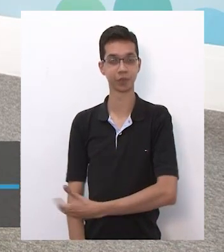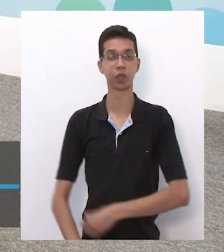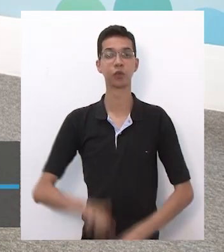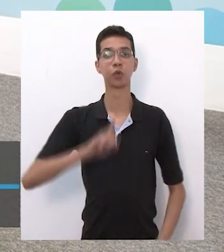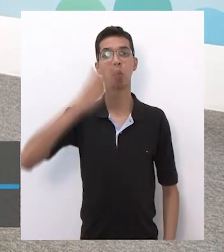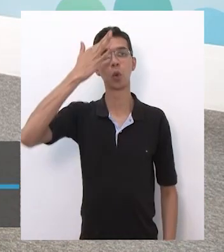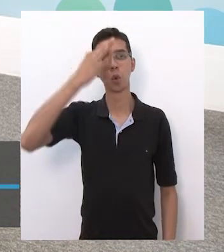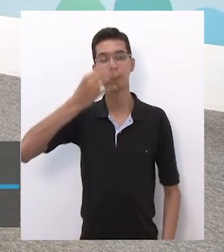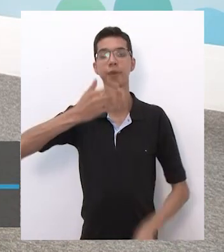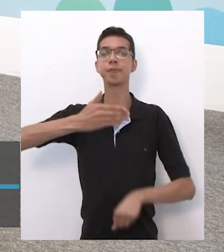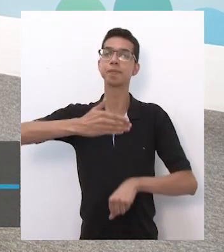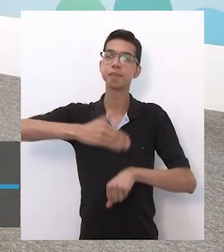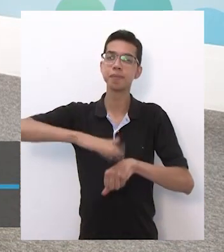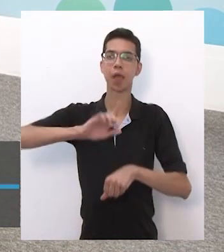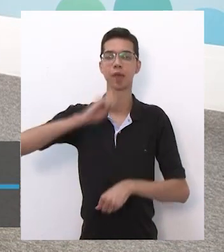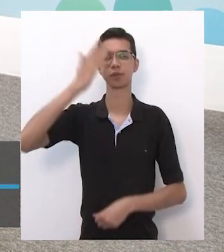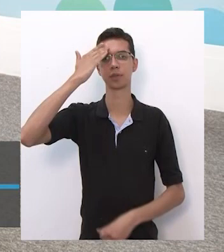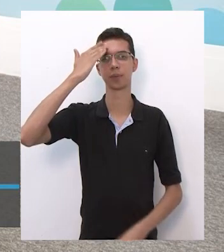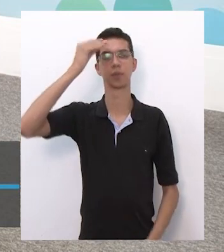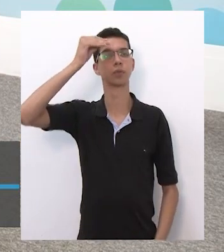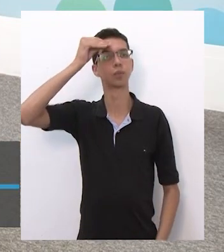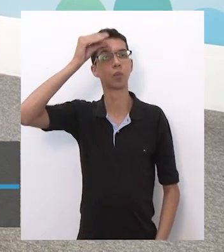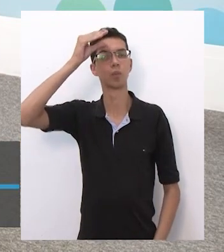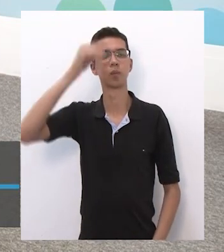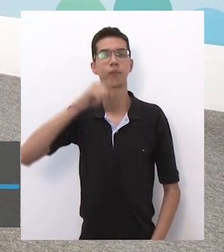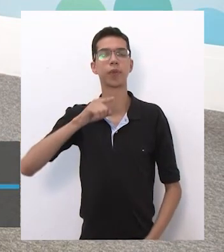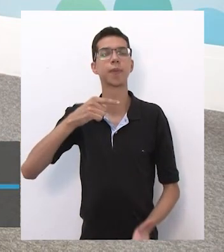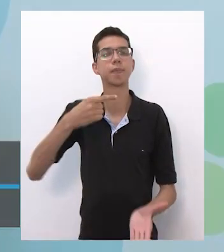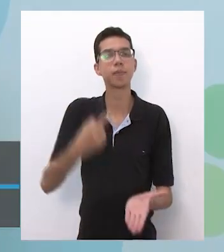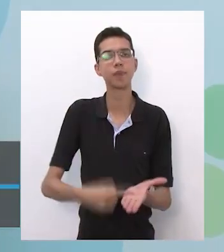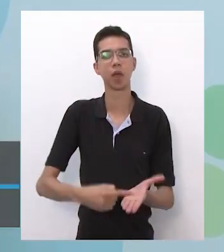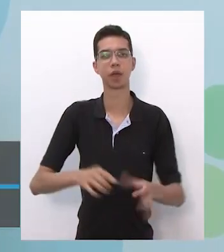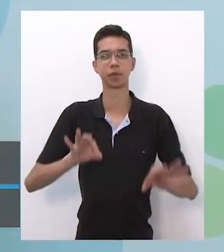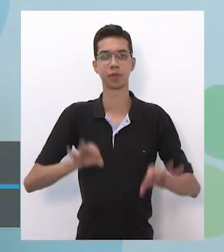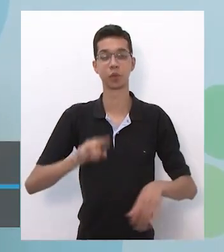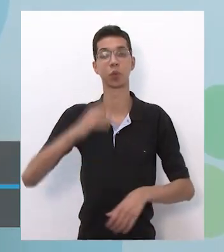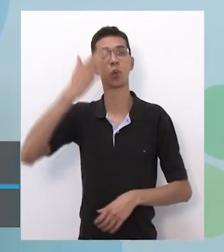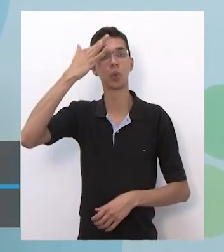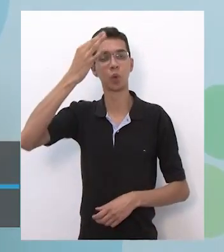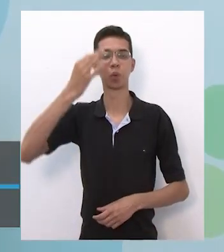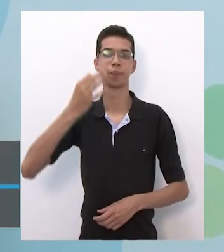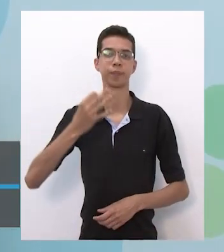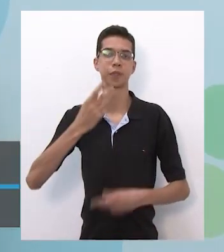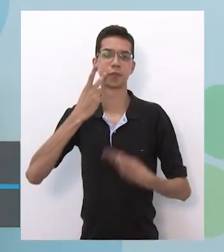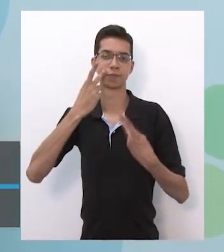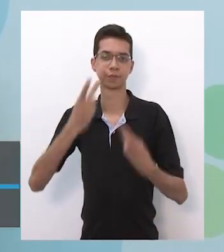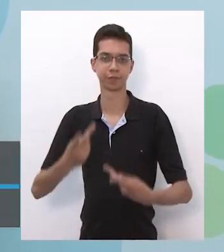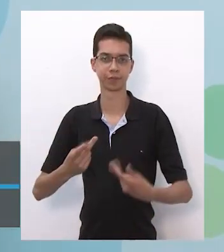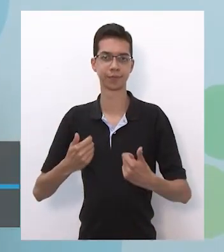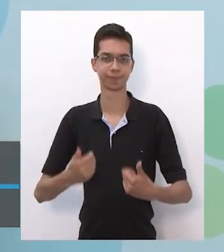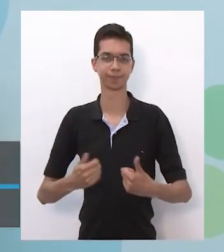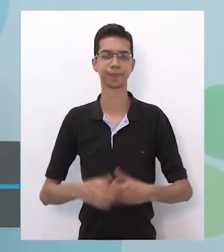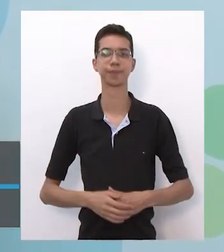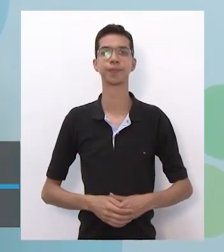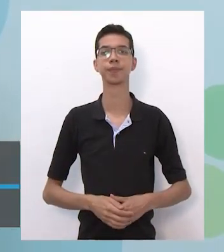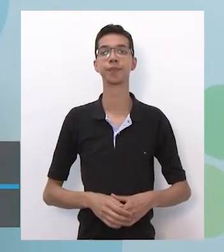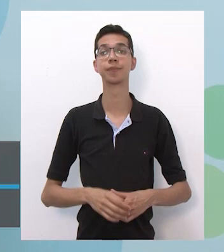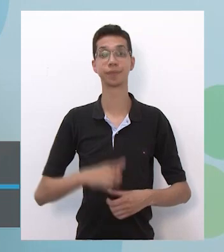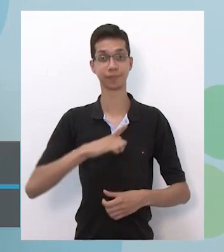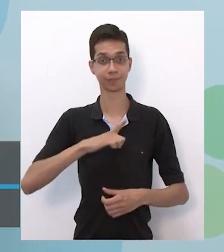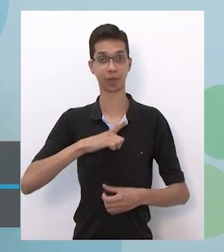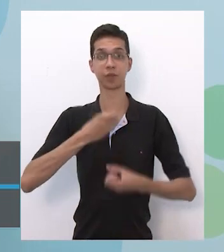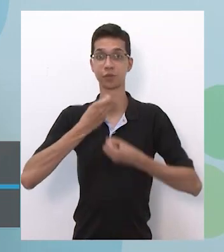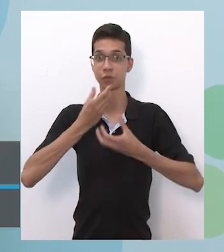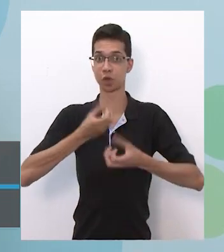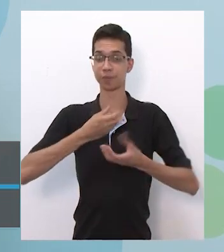ver um pouquinho sobre as trilhas formativas, né, fazerem o agendamento conosco, entender a nossa missão, os nossos valores. Então, a gente tem uma amplitude de